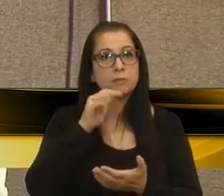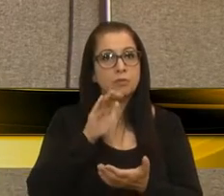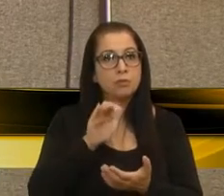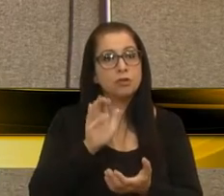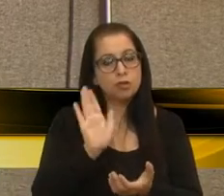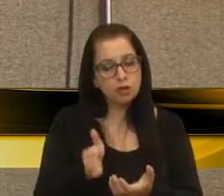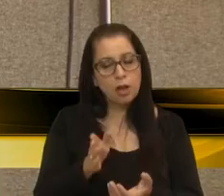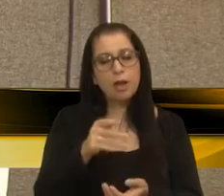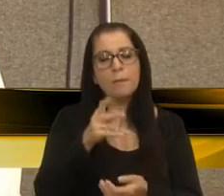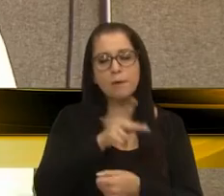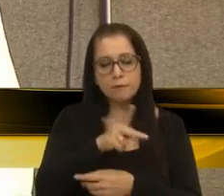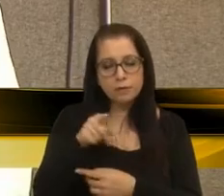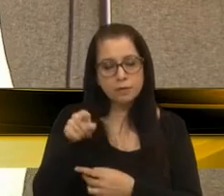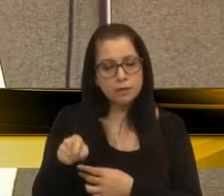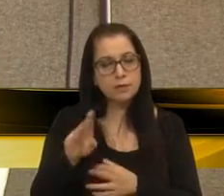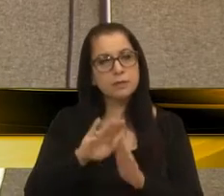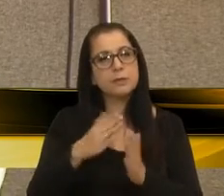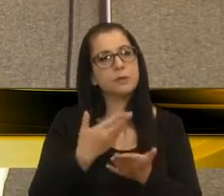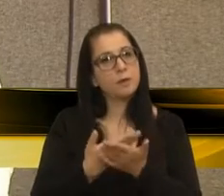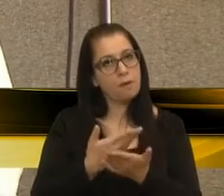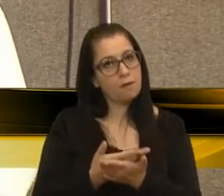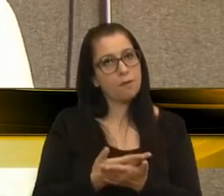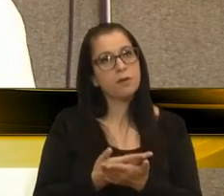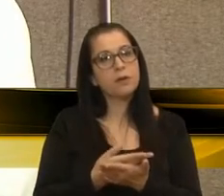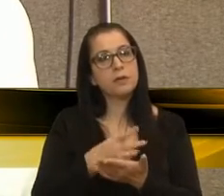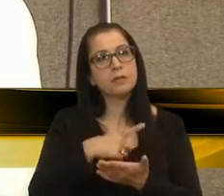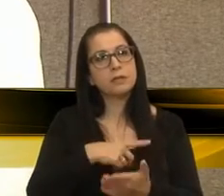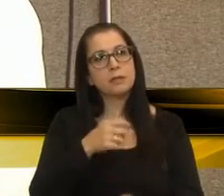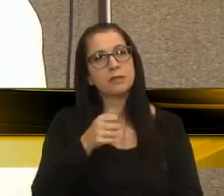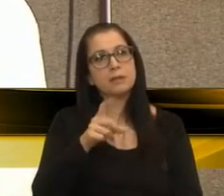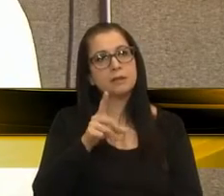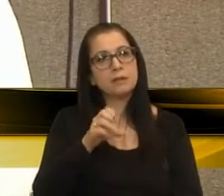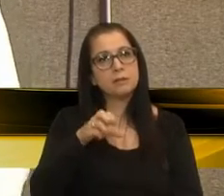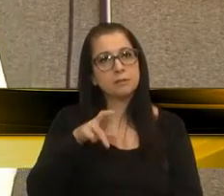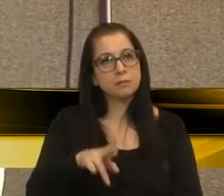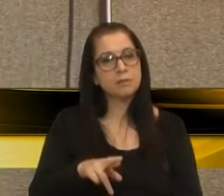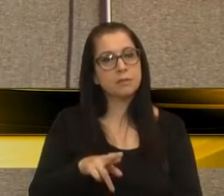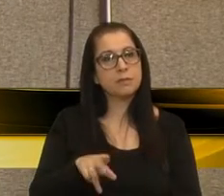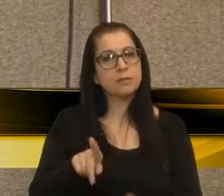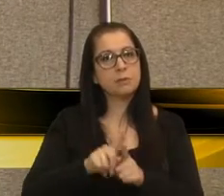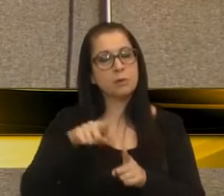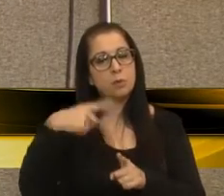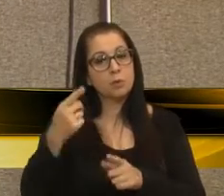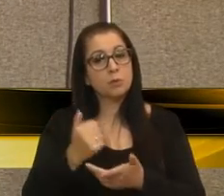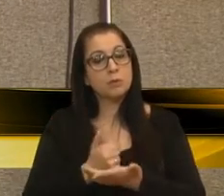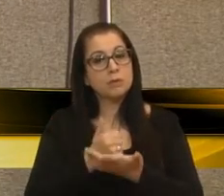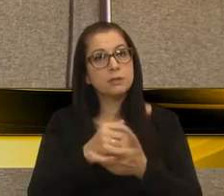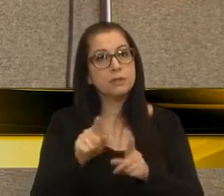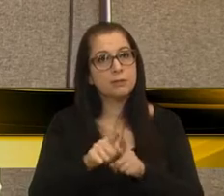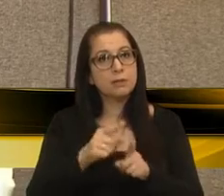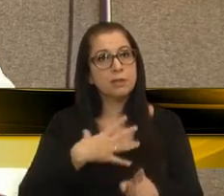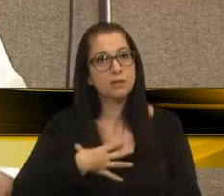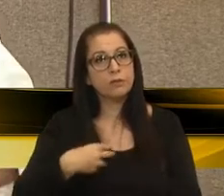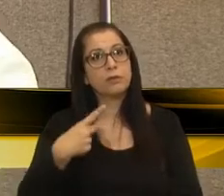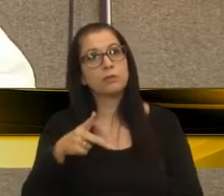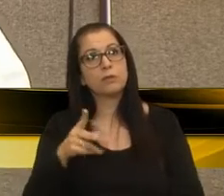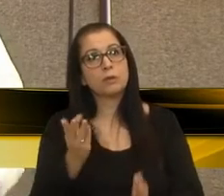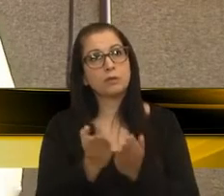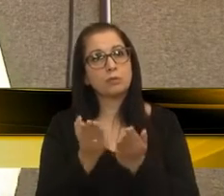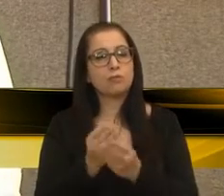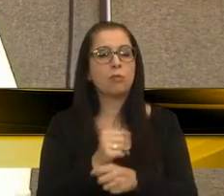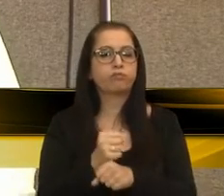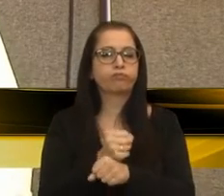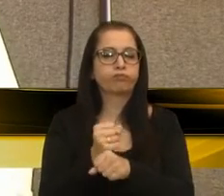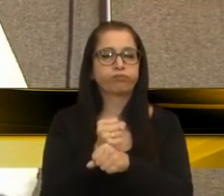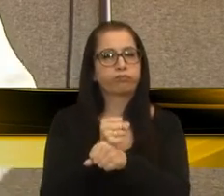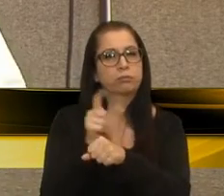foi professora do Melvin Jones também. Tem o Ademir Saraiva aqui, que é outro assessor, que tem os filhos dele que estudaram muitos